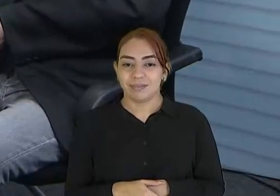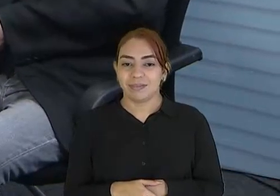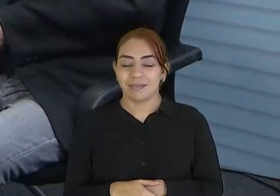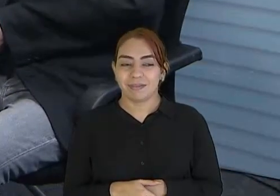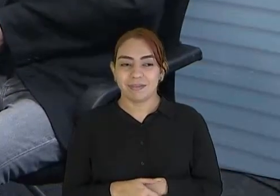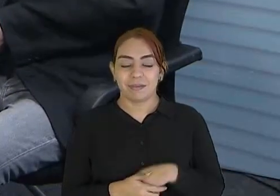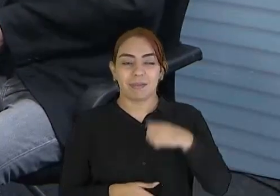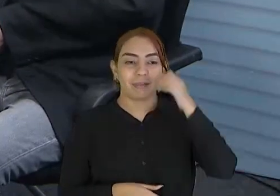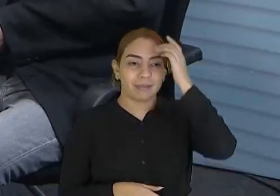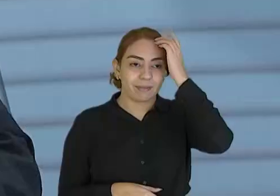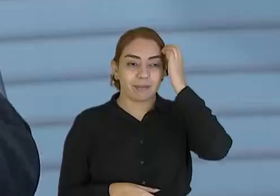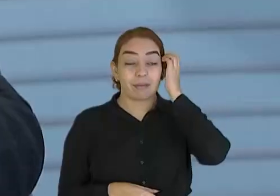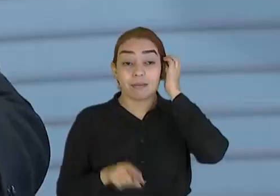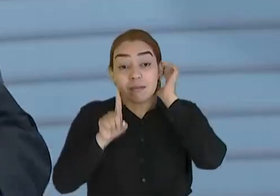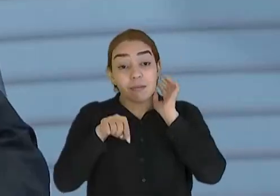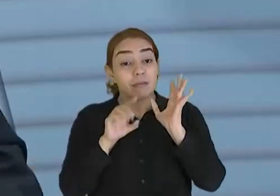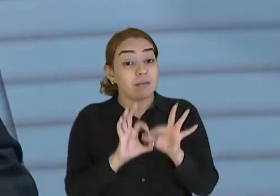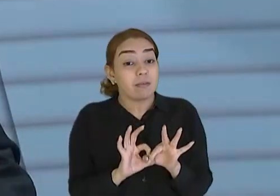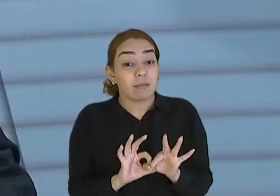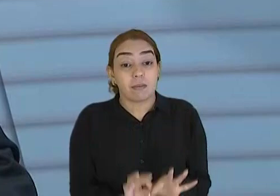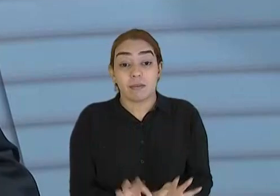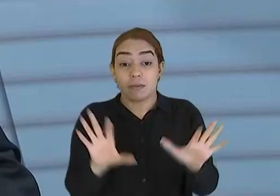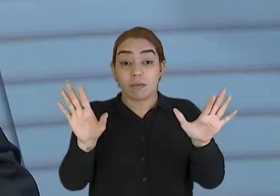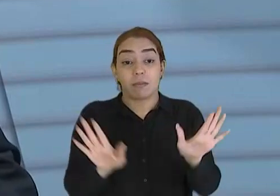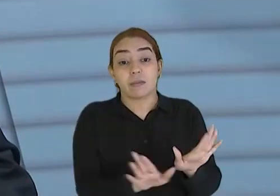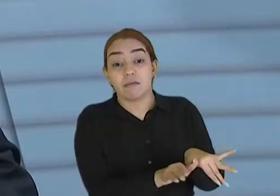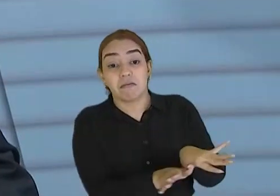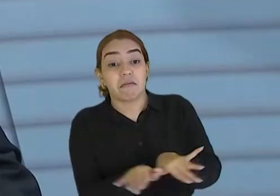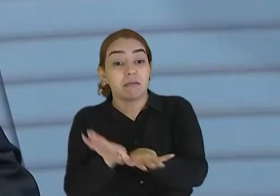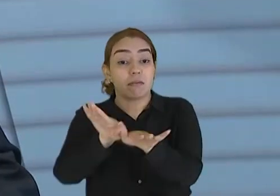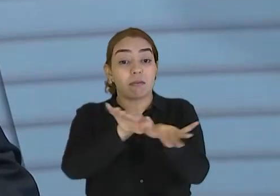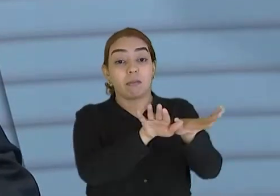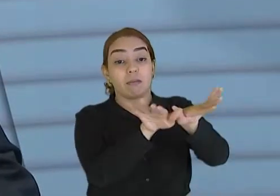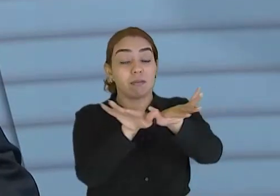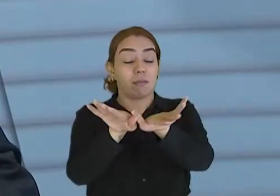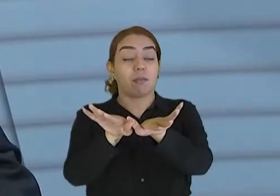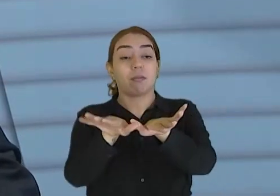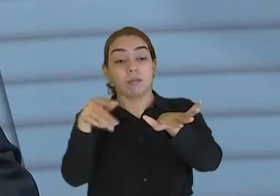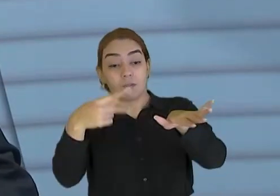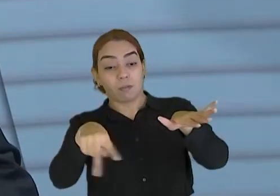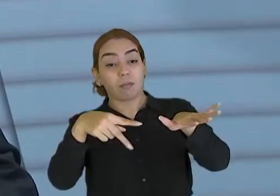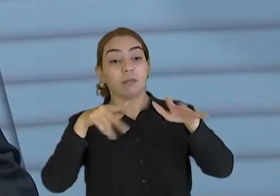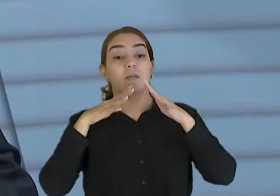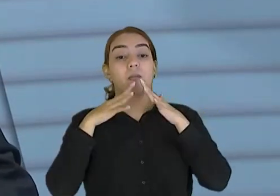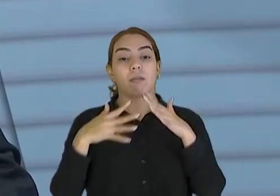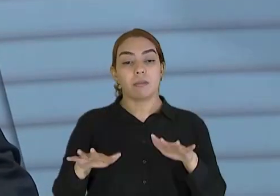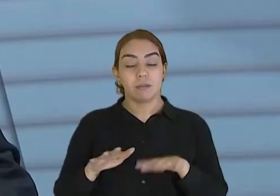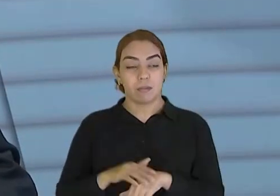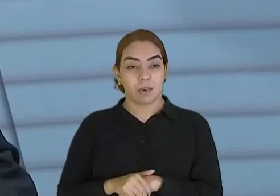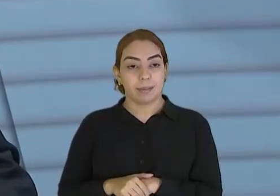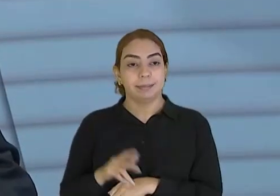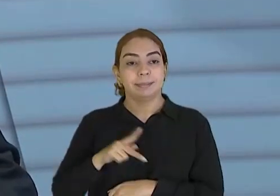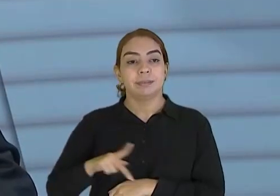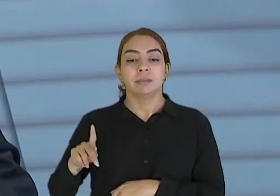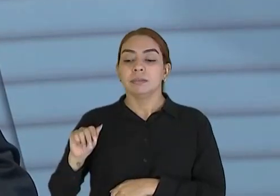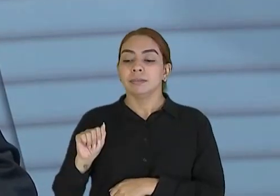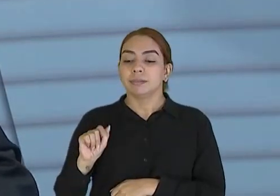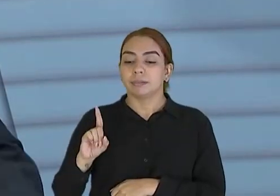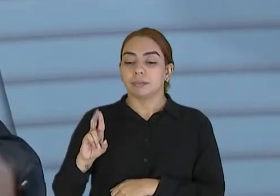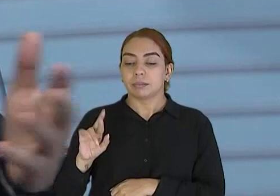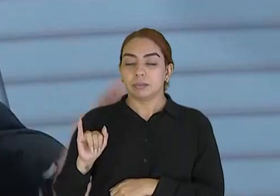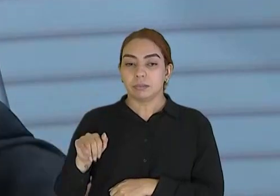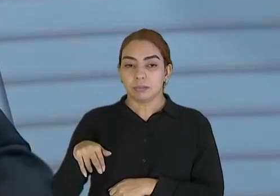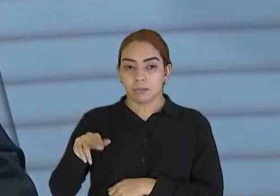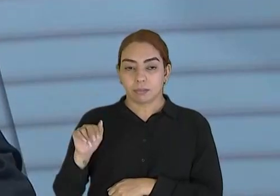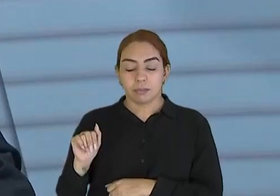Tem. Mas é livre, assim, mas sempre está lá. Sim. Né? E essa exposição foi idealizada até pela vice-reitora de extensão, a professora Adriana Helena, né?